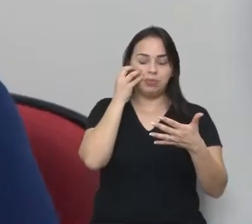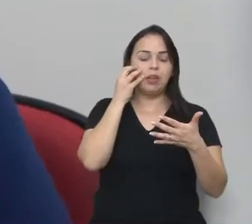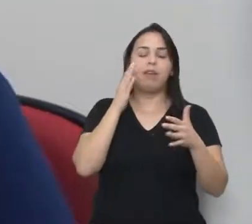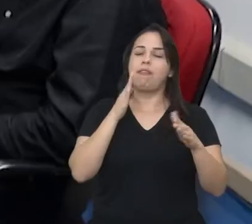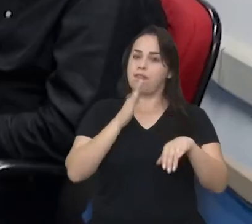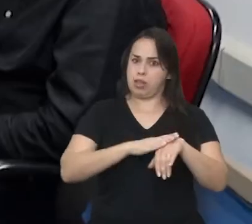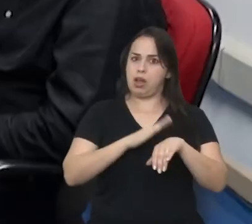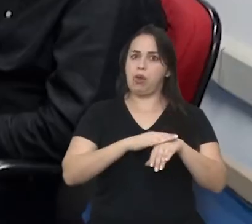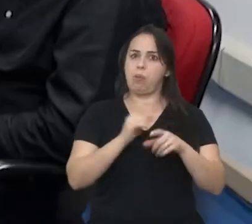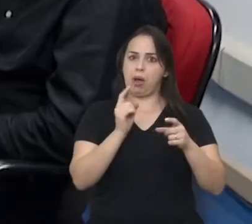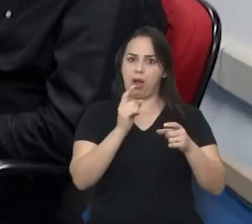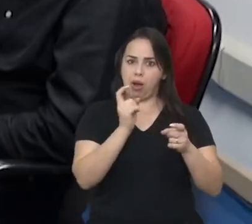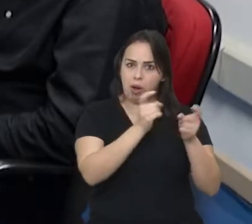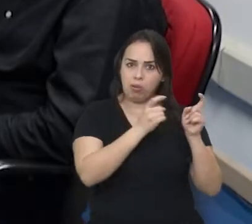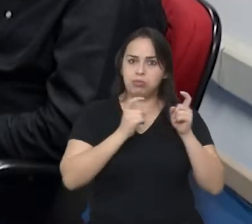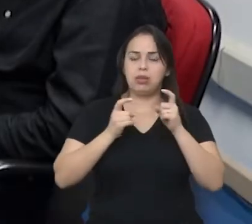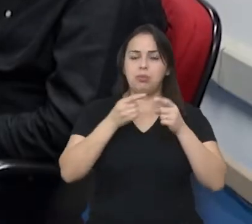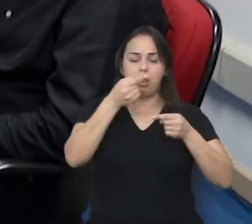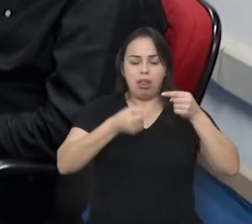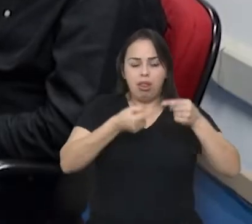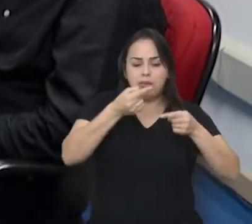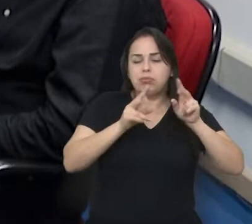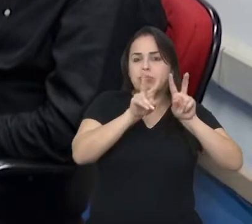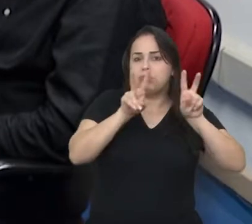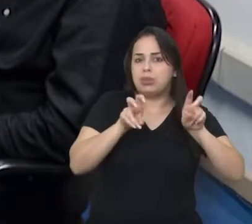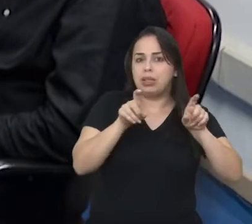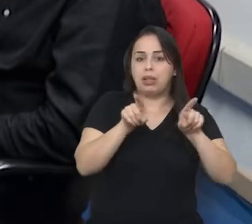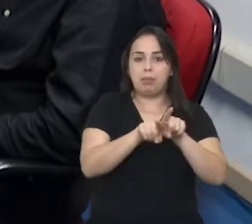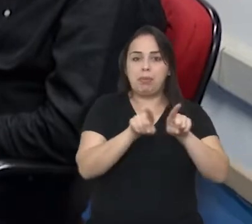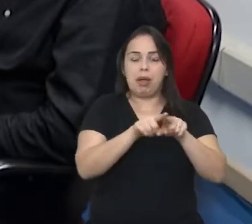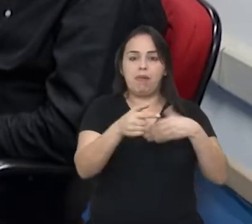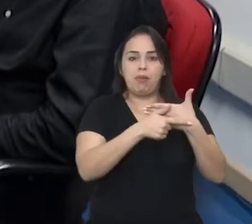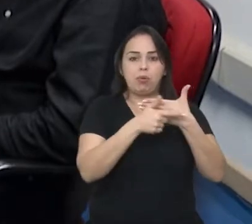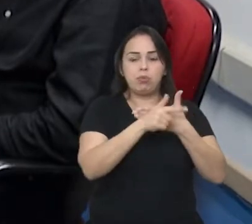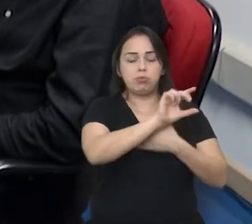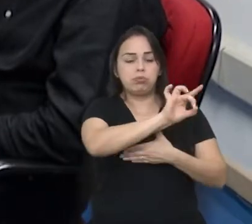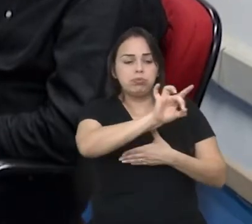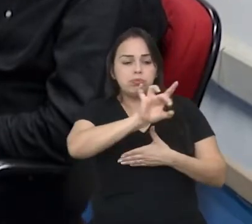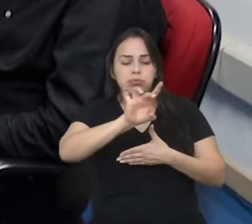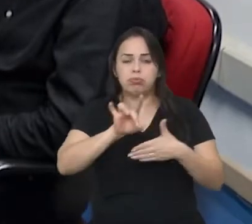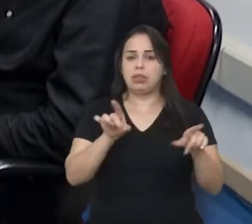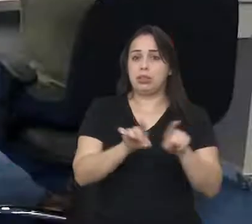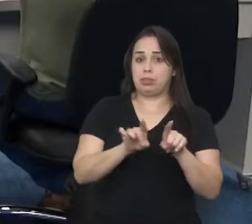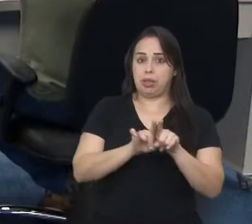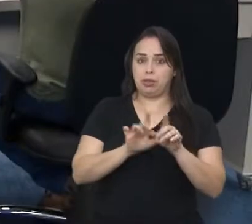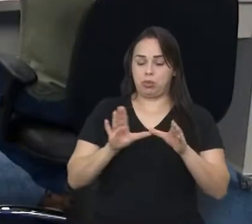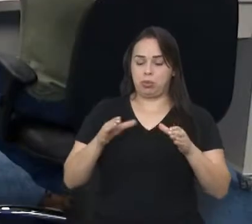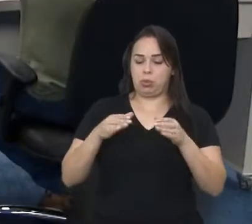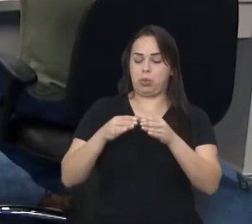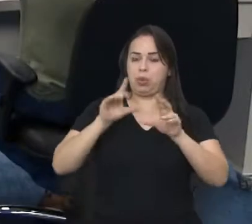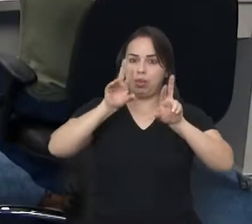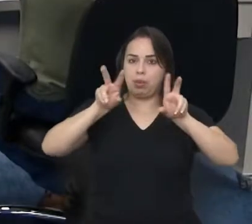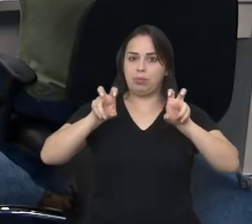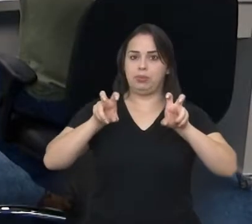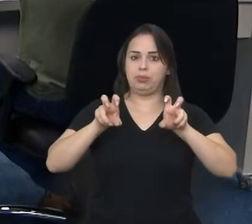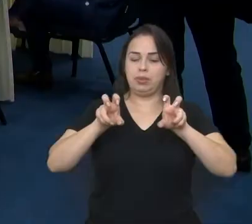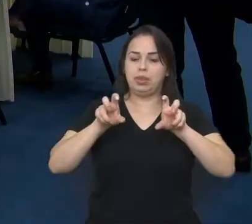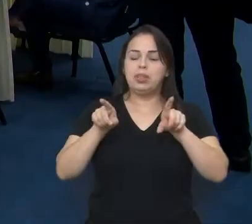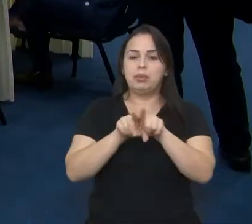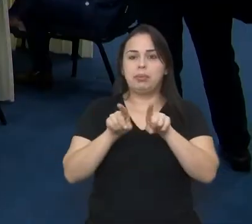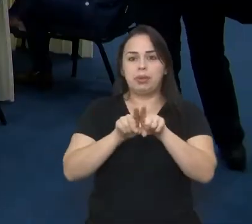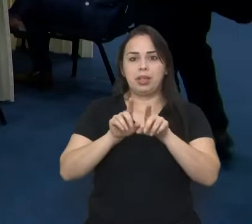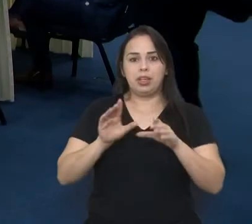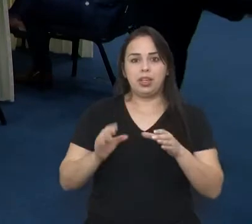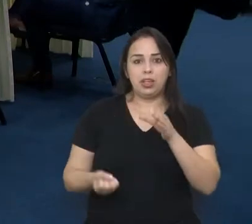Juliana Fraga, chegou a realizar uma reunião para discutir o tema e definir as funções de cada membro. Ainda no tema das comissões,